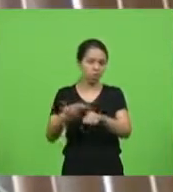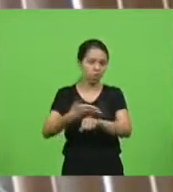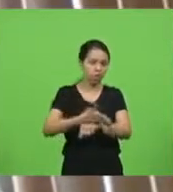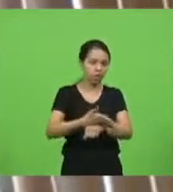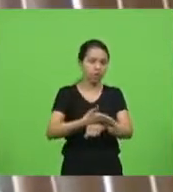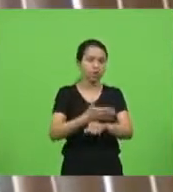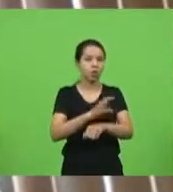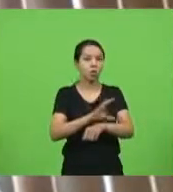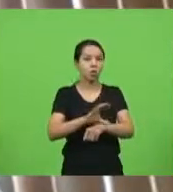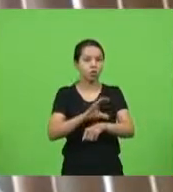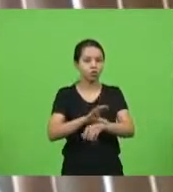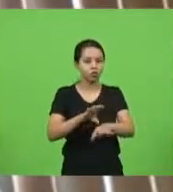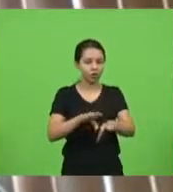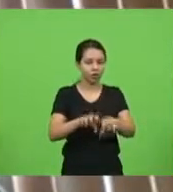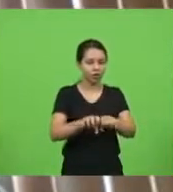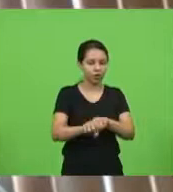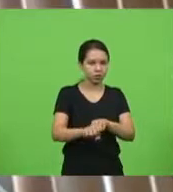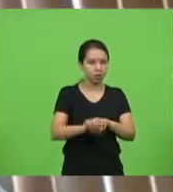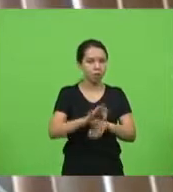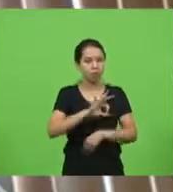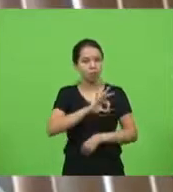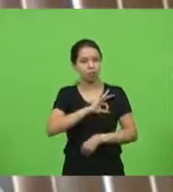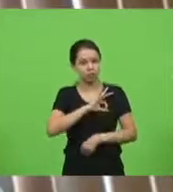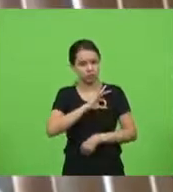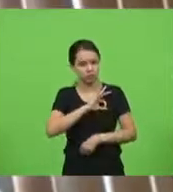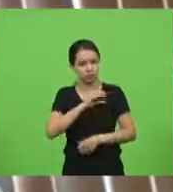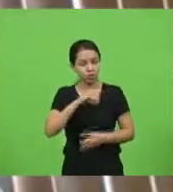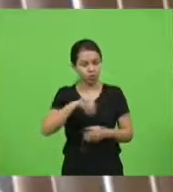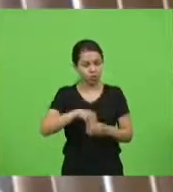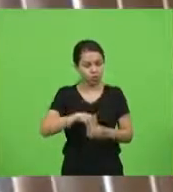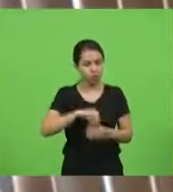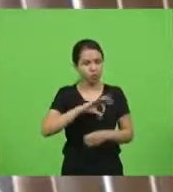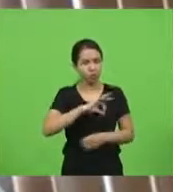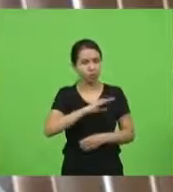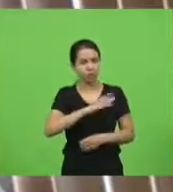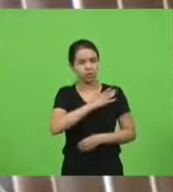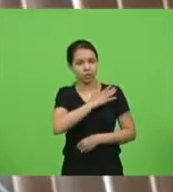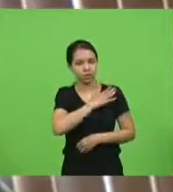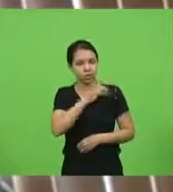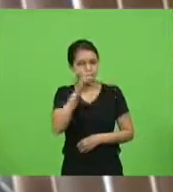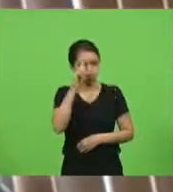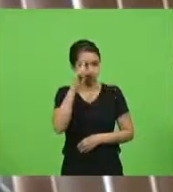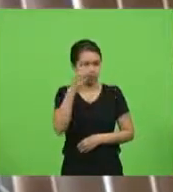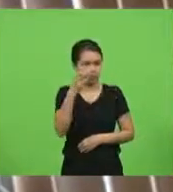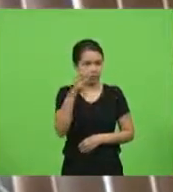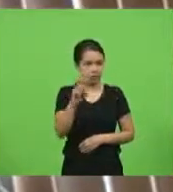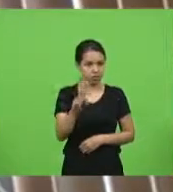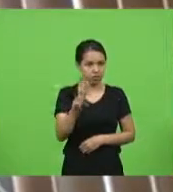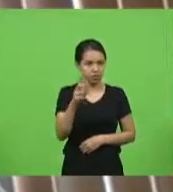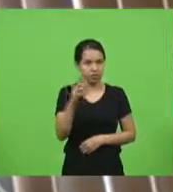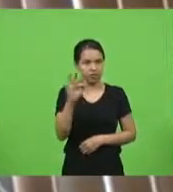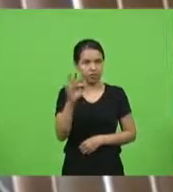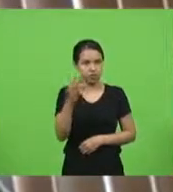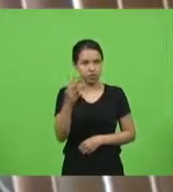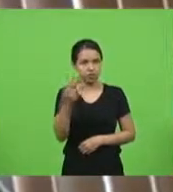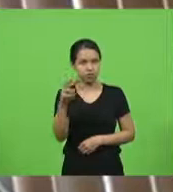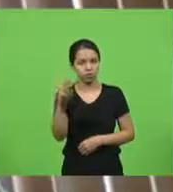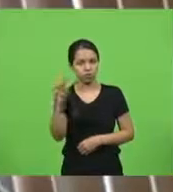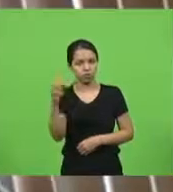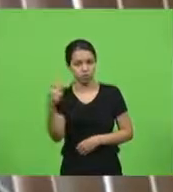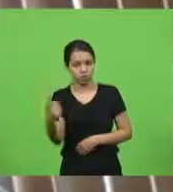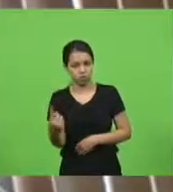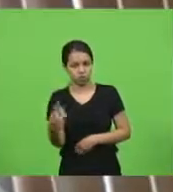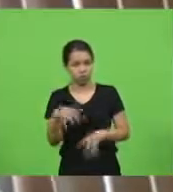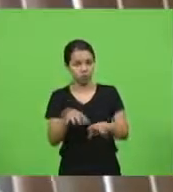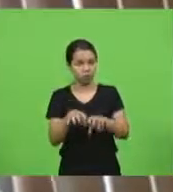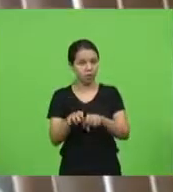no Centro de Ensino da Polícia Militar em 15 de fevereiro de 2021, como previsão de formatura para